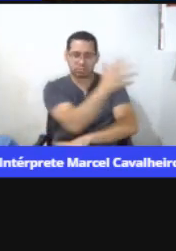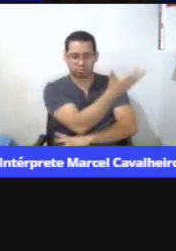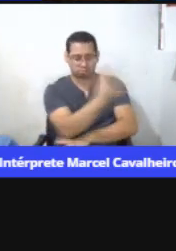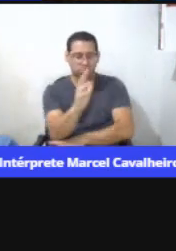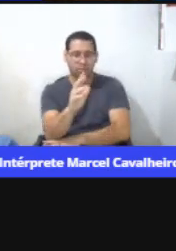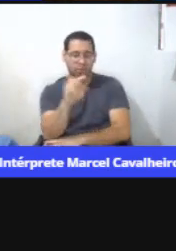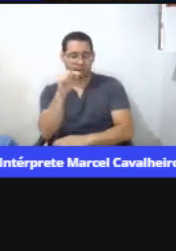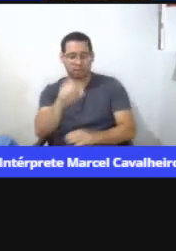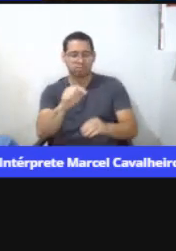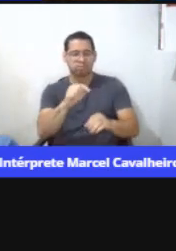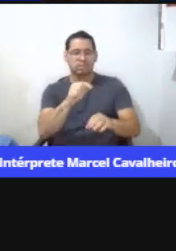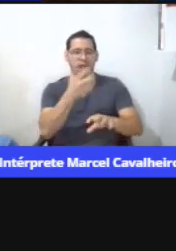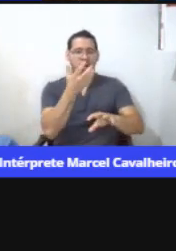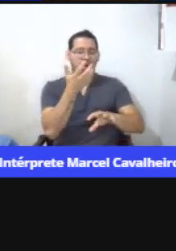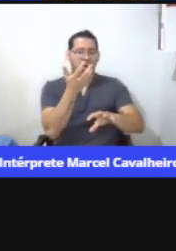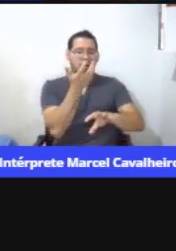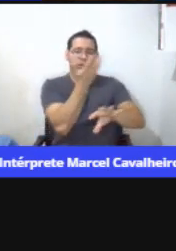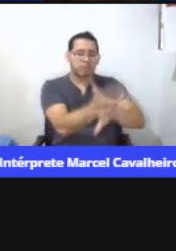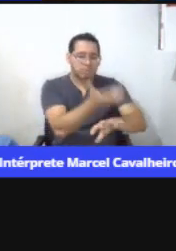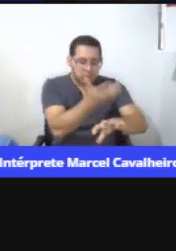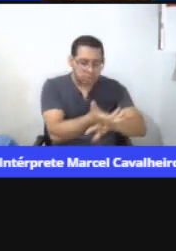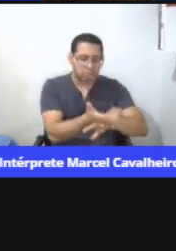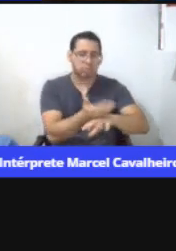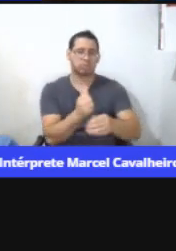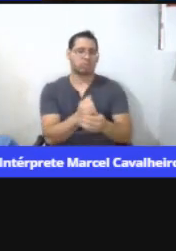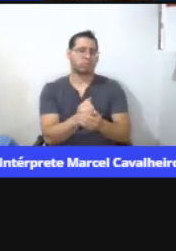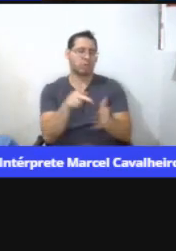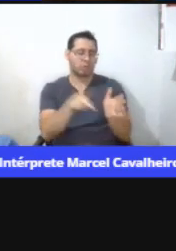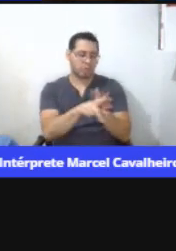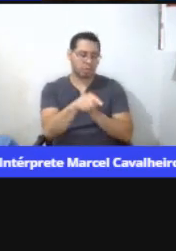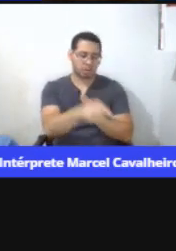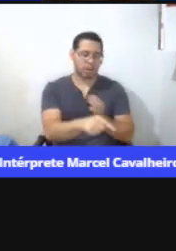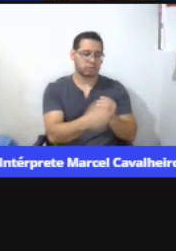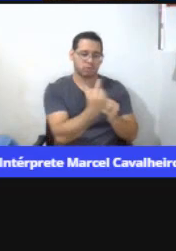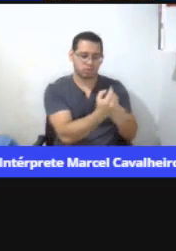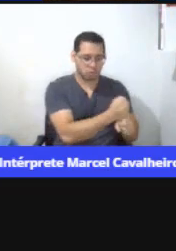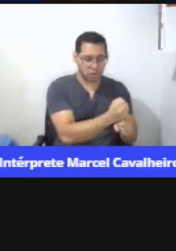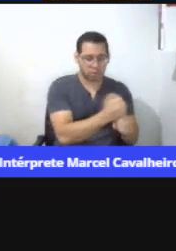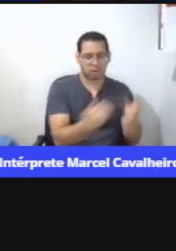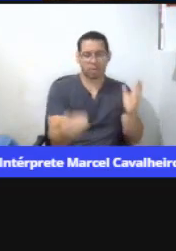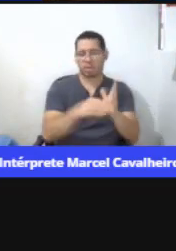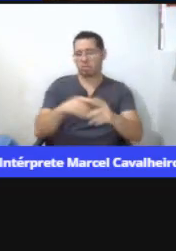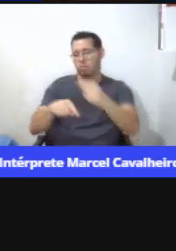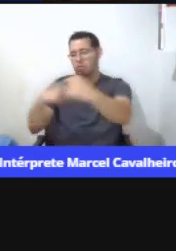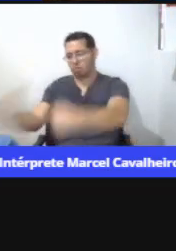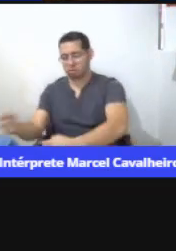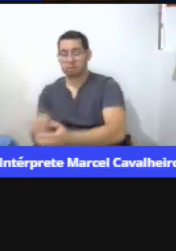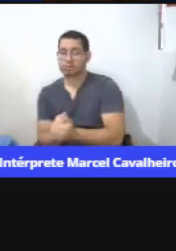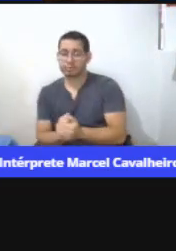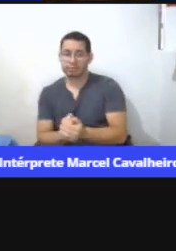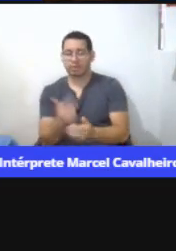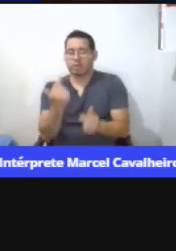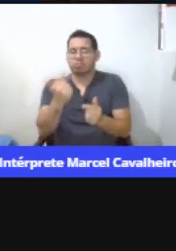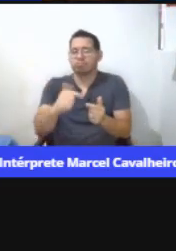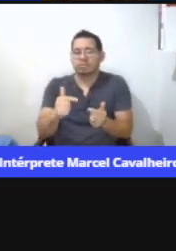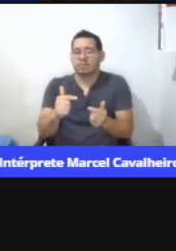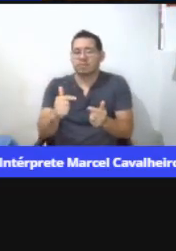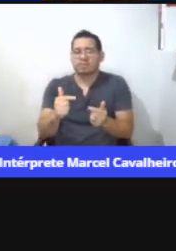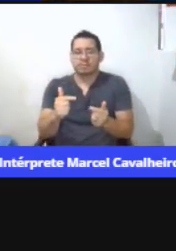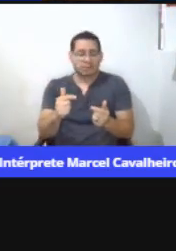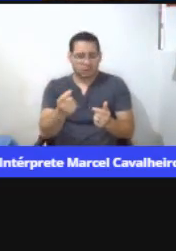conteúdos, as habilidades, de um ano letivo para o outro, eles não apresentam, na maioria dos casos,